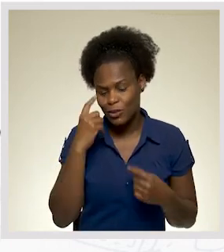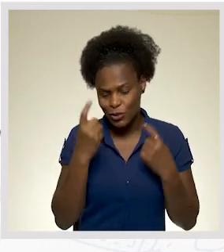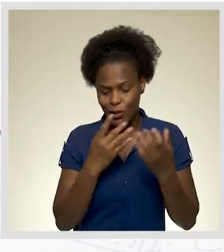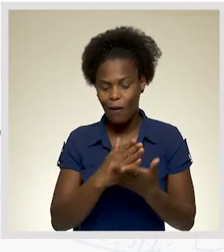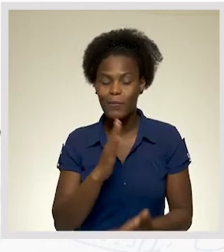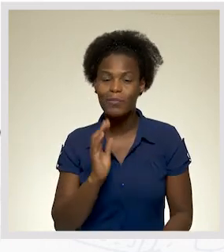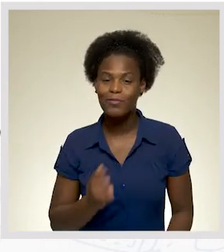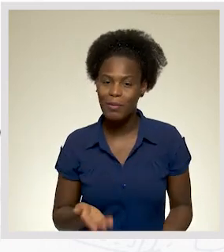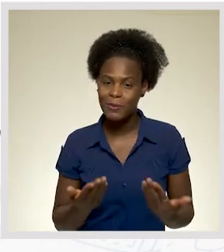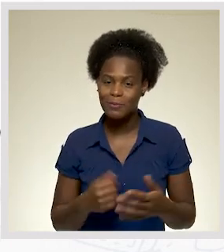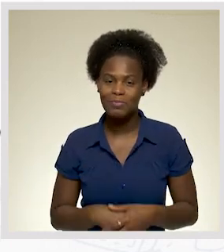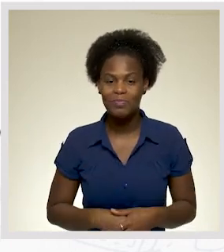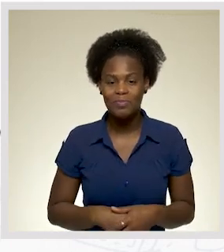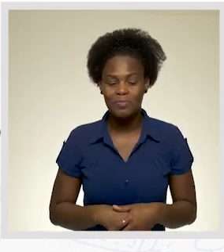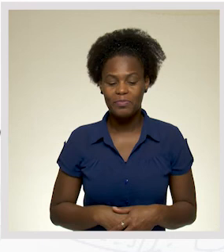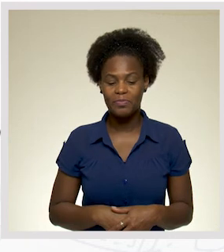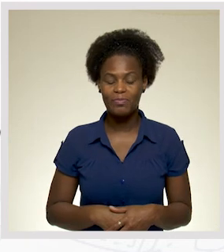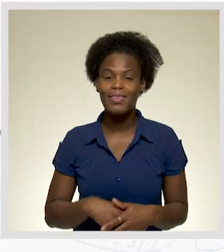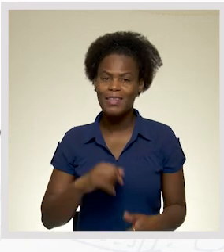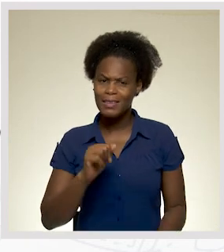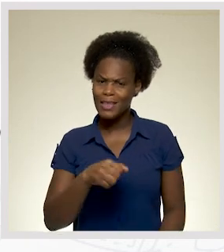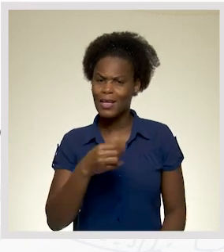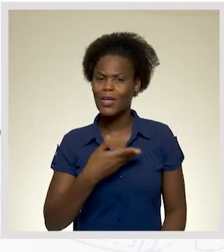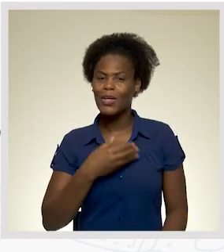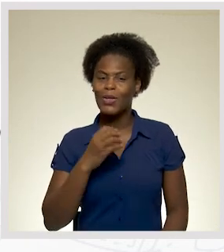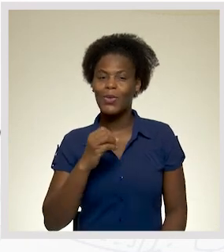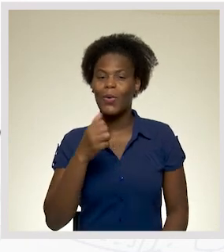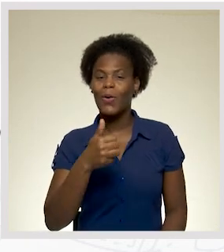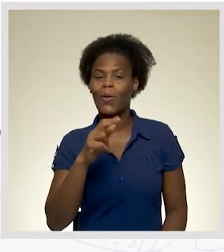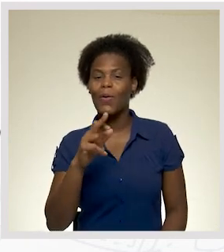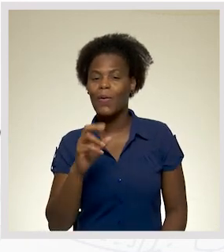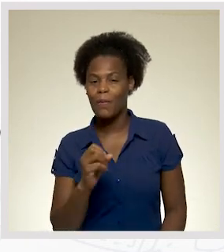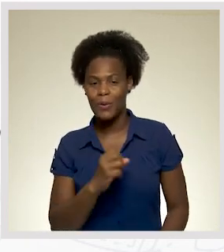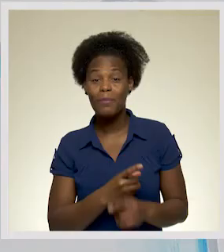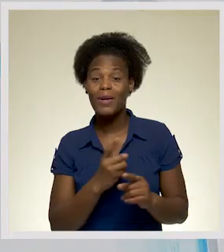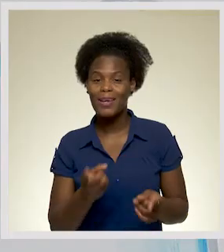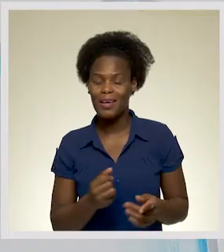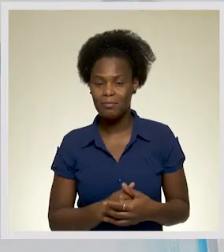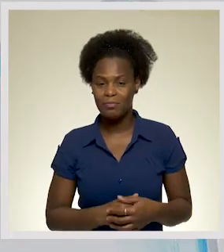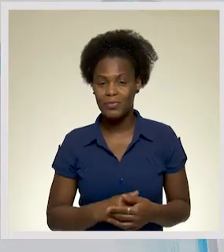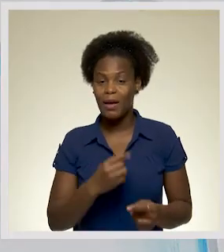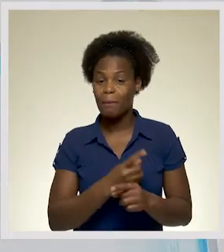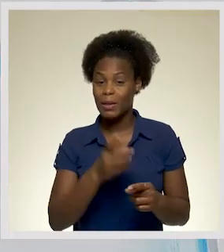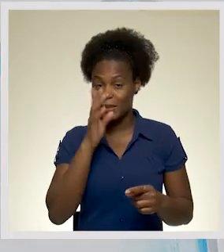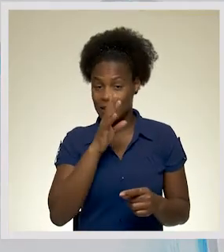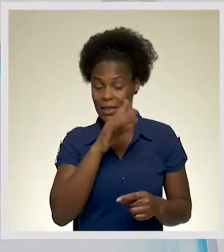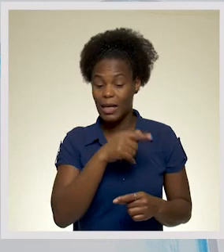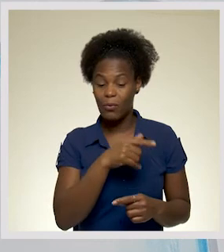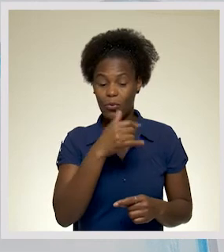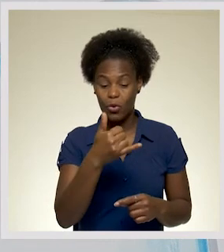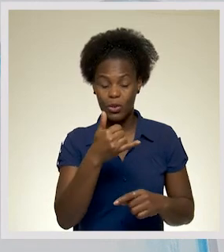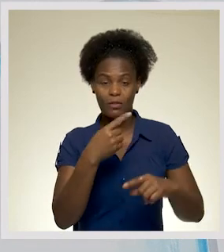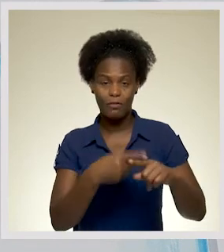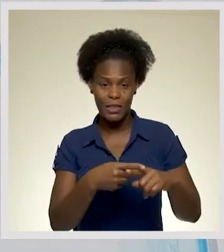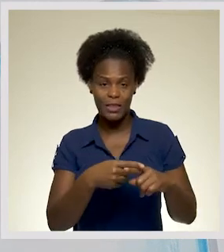Basta pensarmos. Vamos lá ver? É o dobro. Por que é o dobro? Se eu